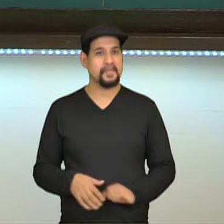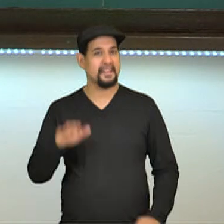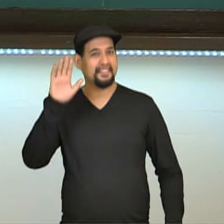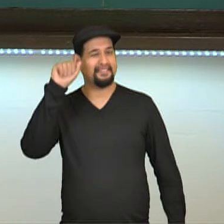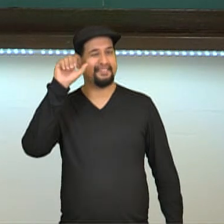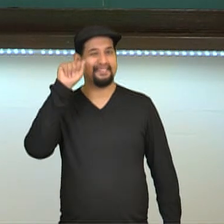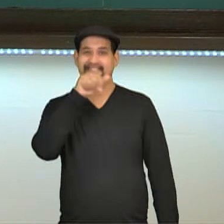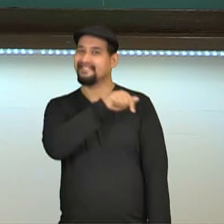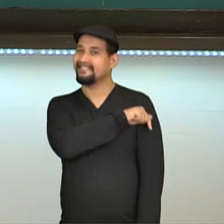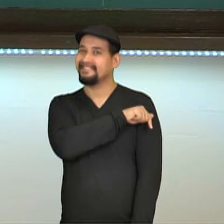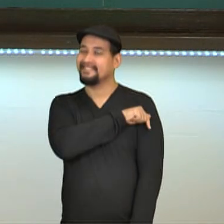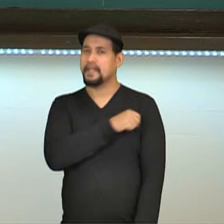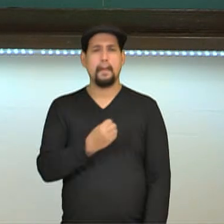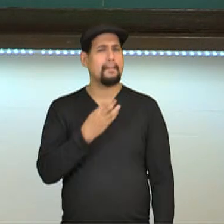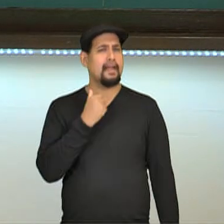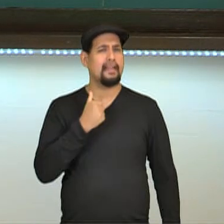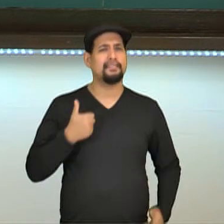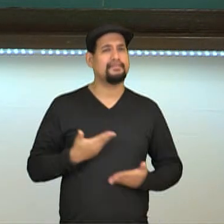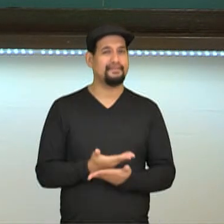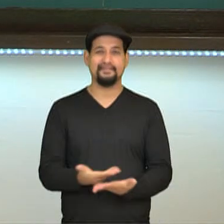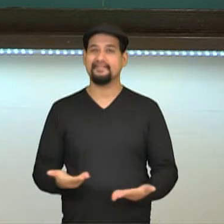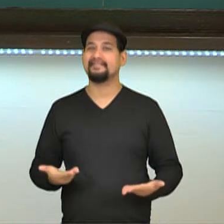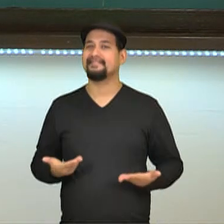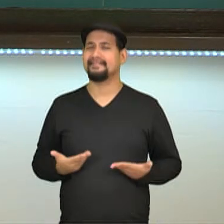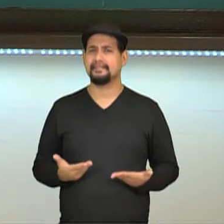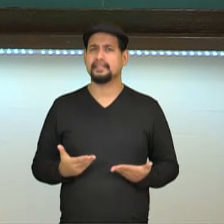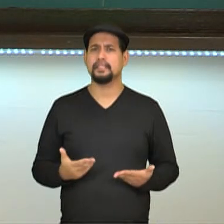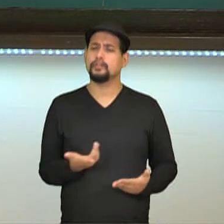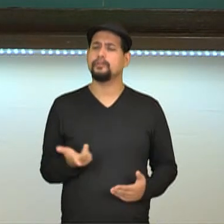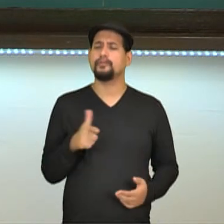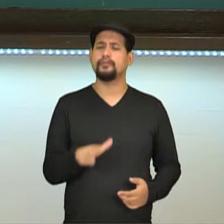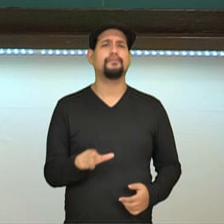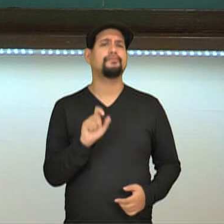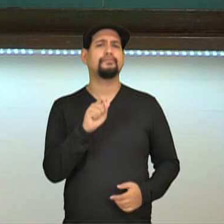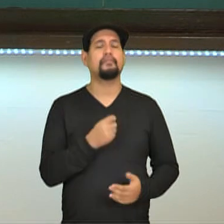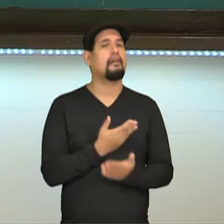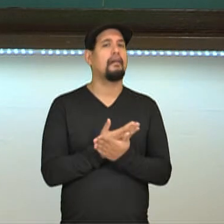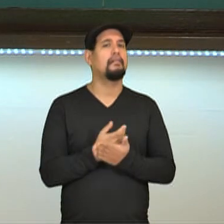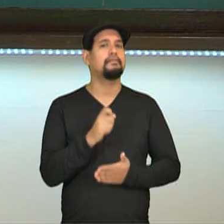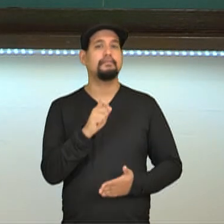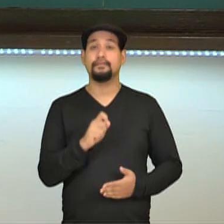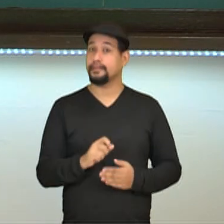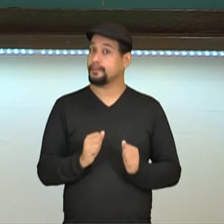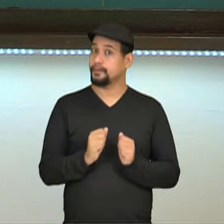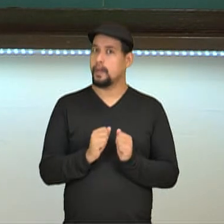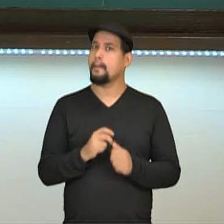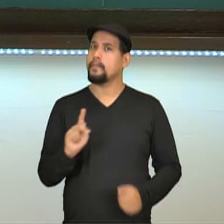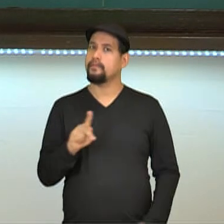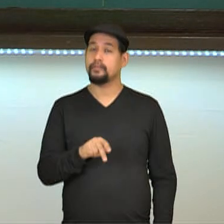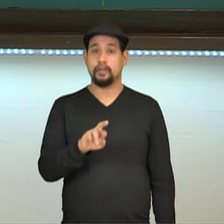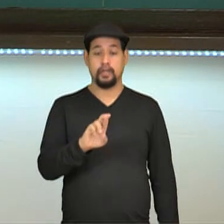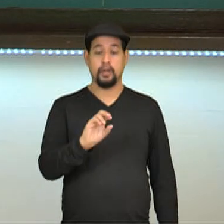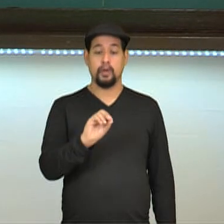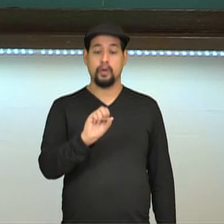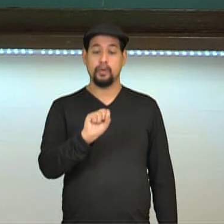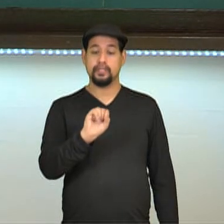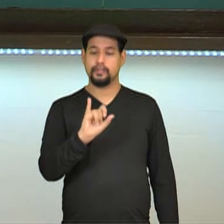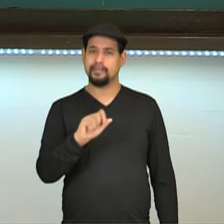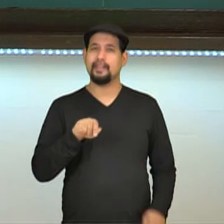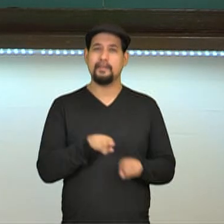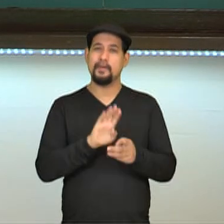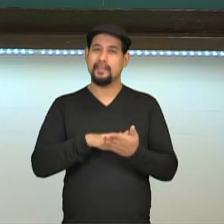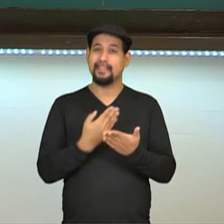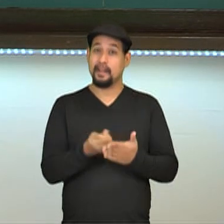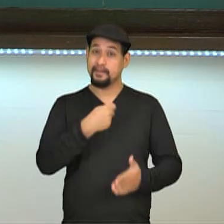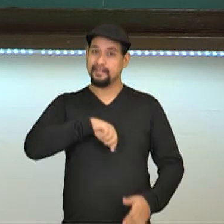Olá, sétimos anos, tudo bem com vocês? Estamos aqui de novo para mais uma aula, comigo, professora Rosilda Menger e o nosso